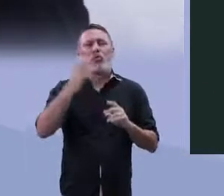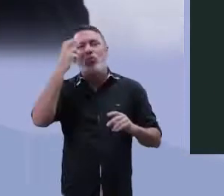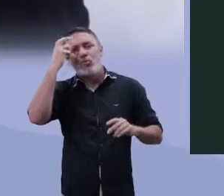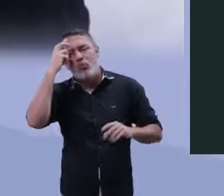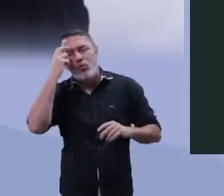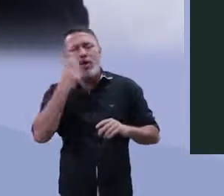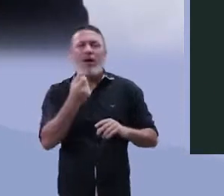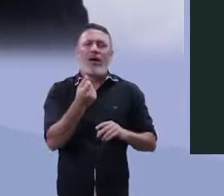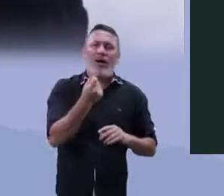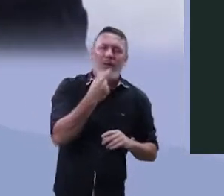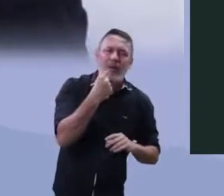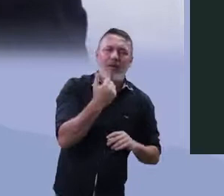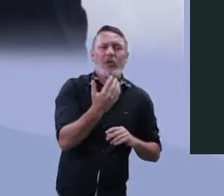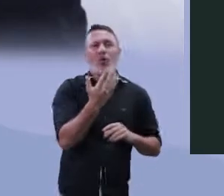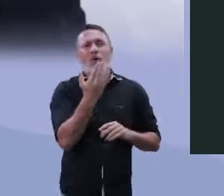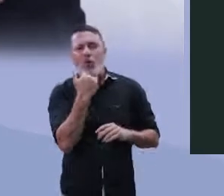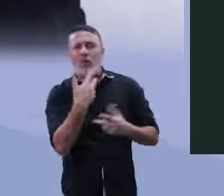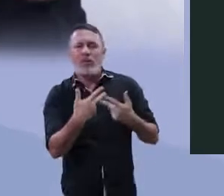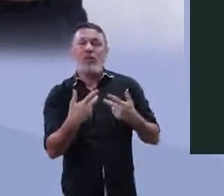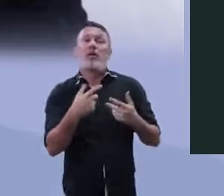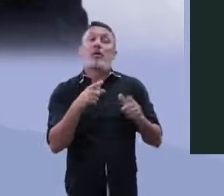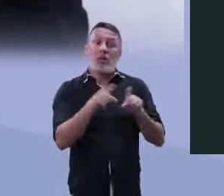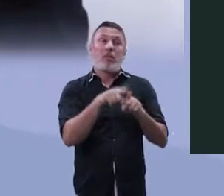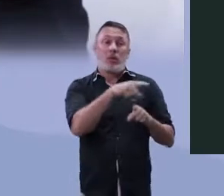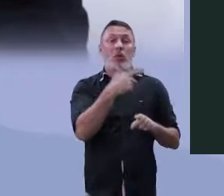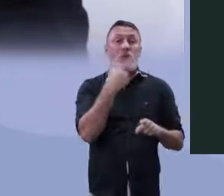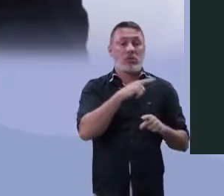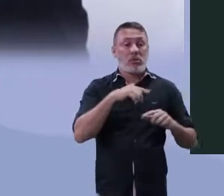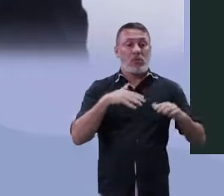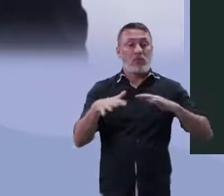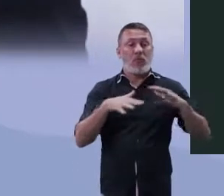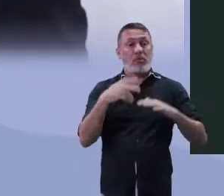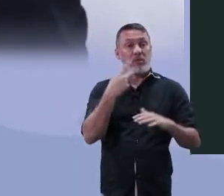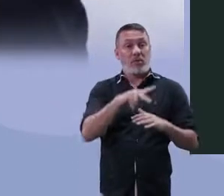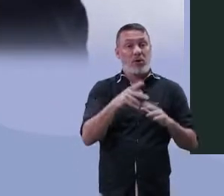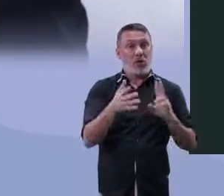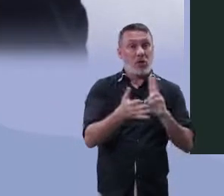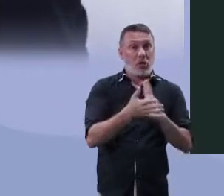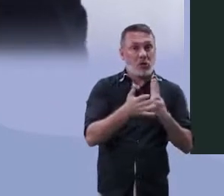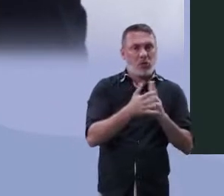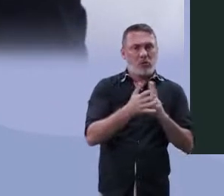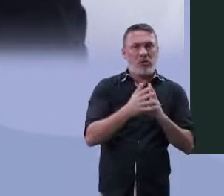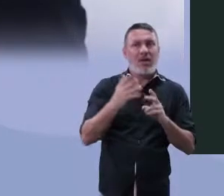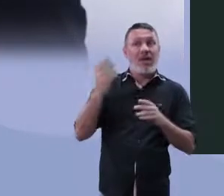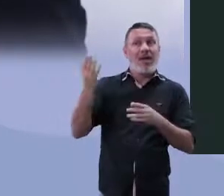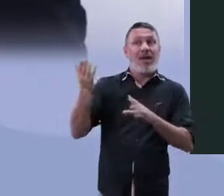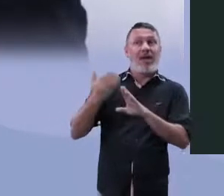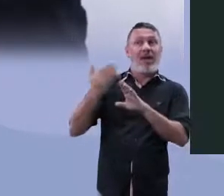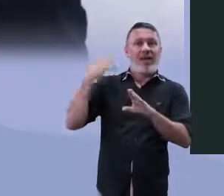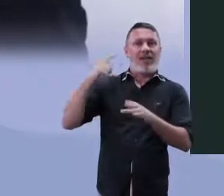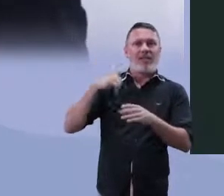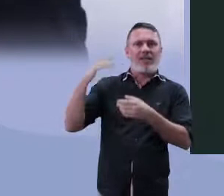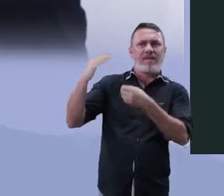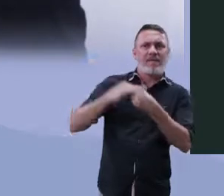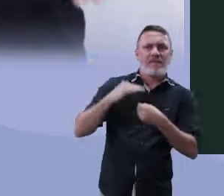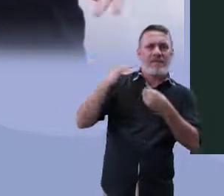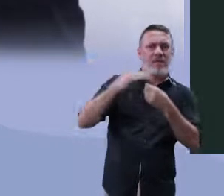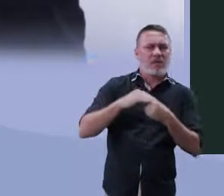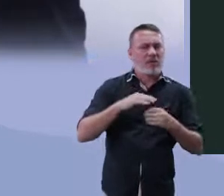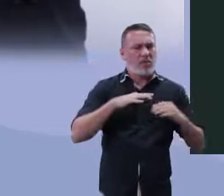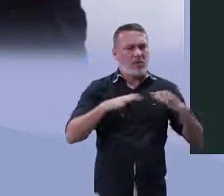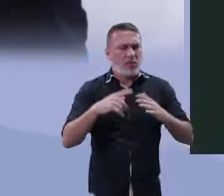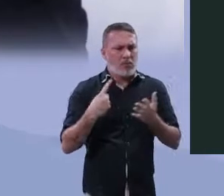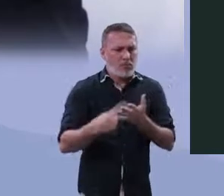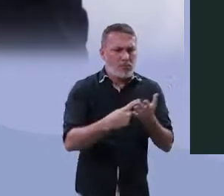indígena e consegue, né, a partir da sua mobilização social contra a dominação dos antigos colonos europeus de